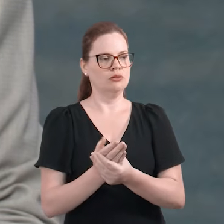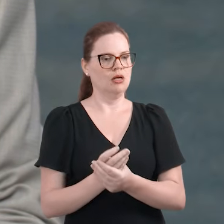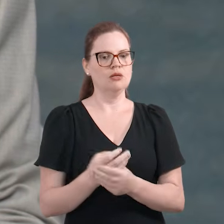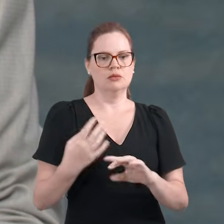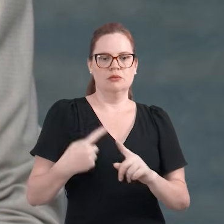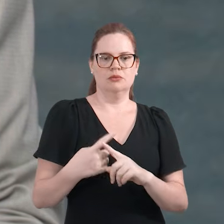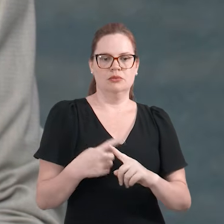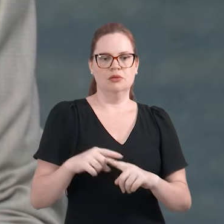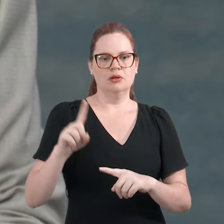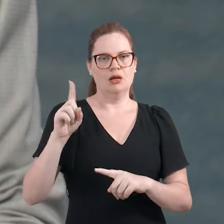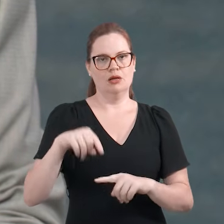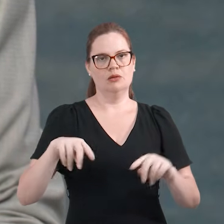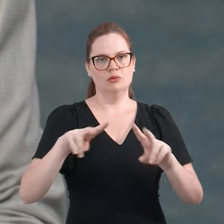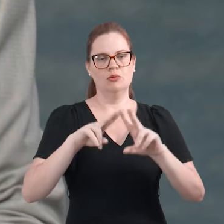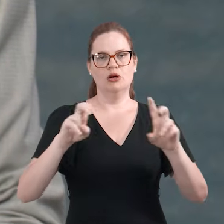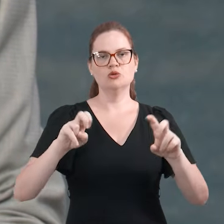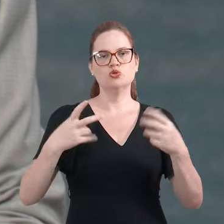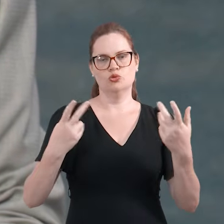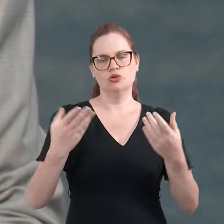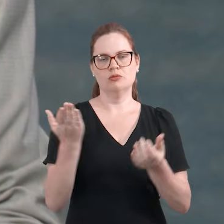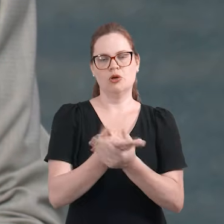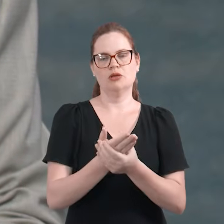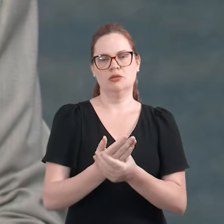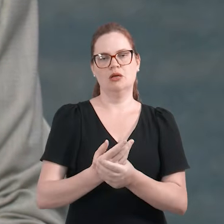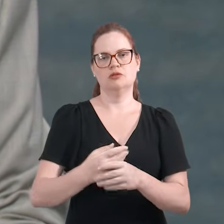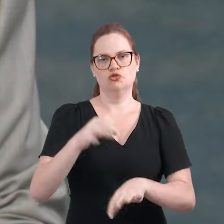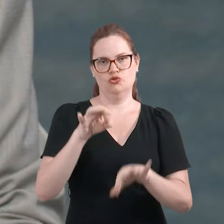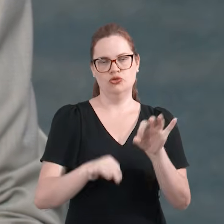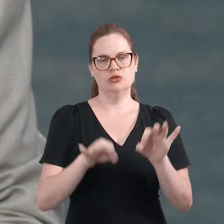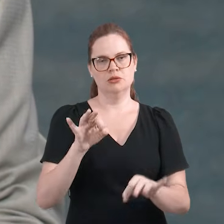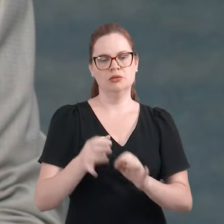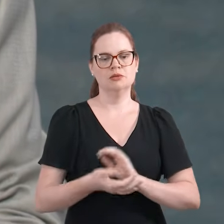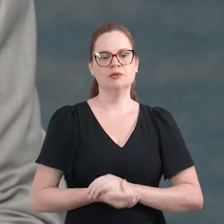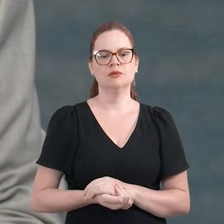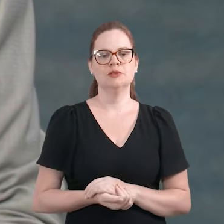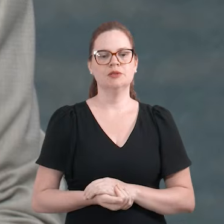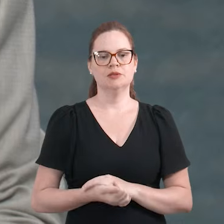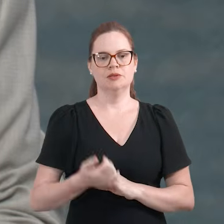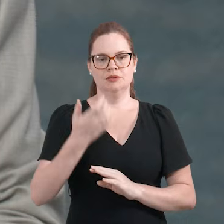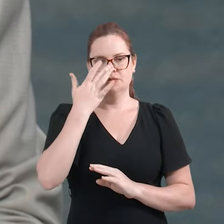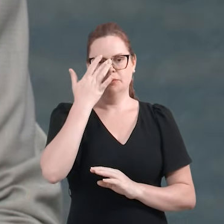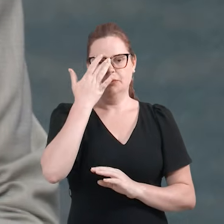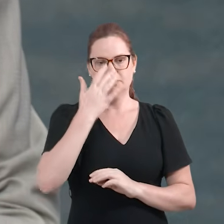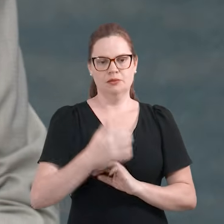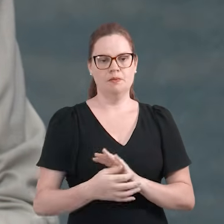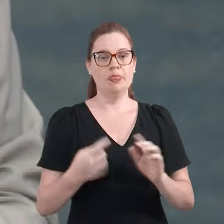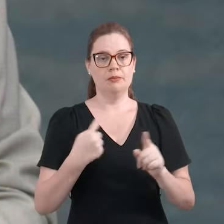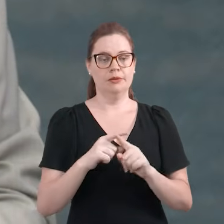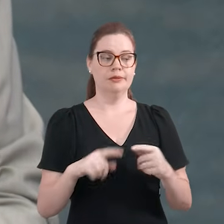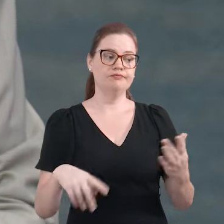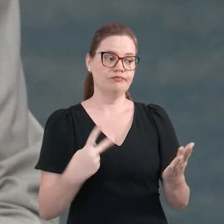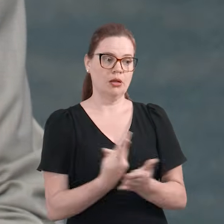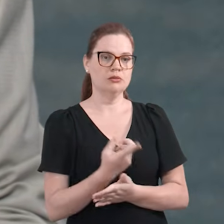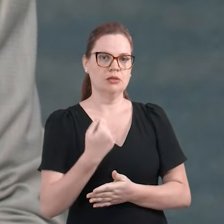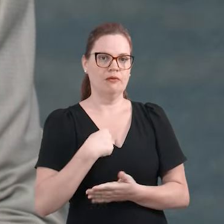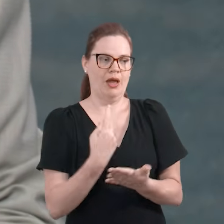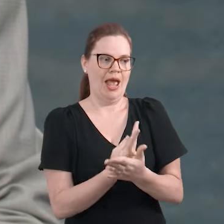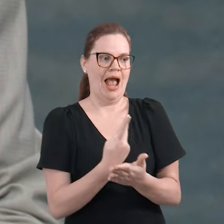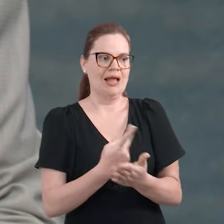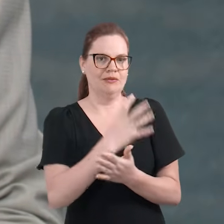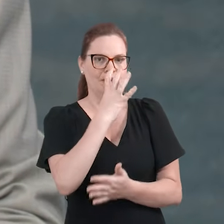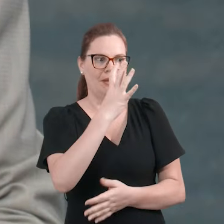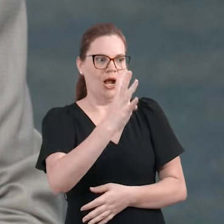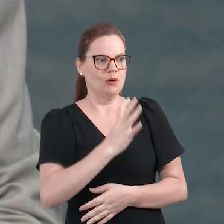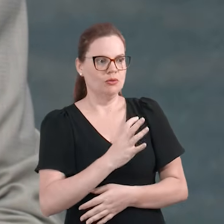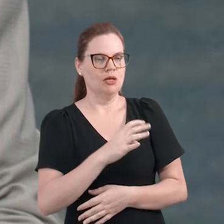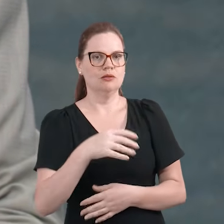situação, né, legal, uma situação de justiça, ou de uma injustiça, que era o que estava